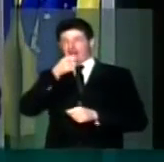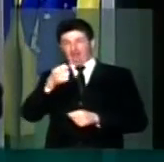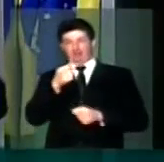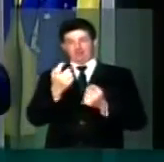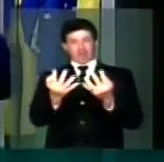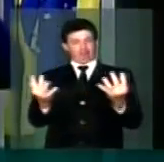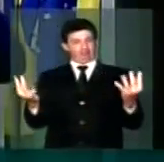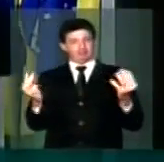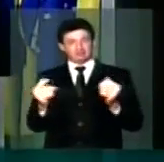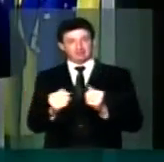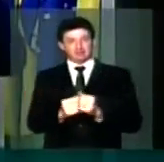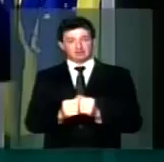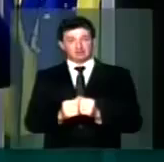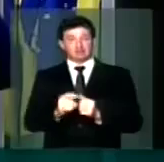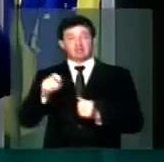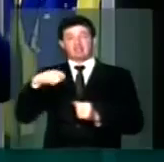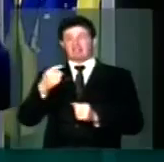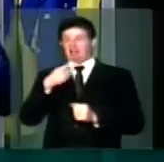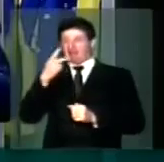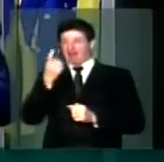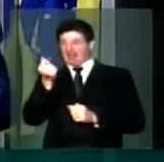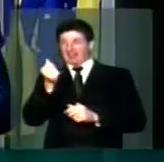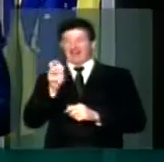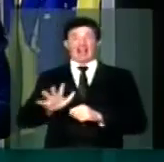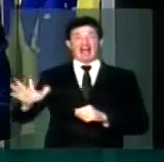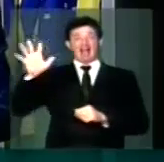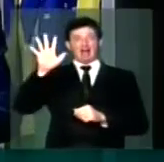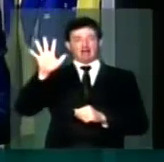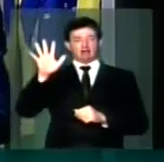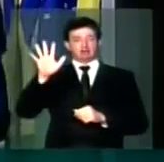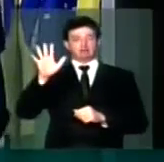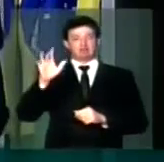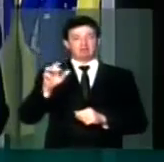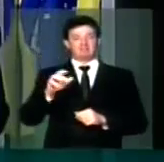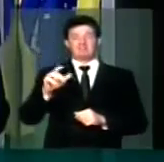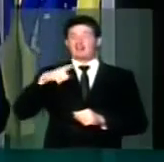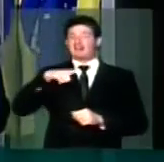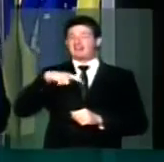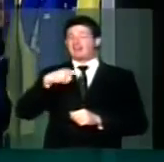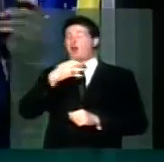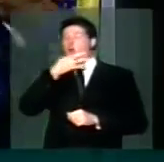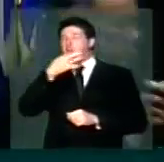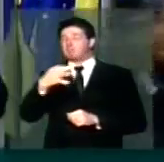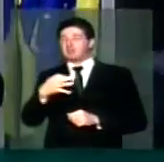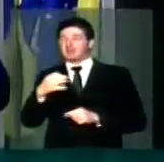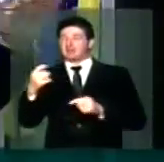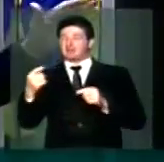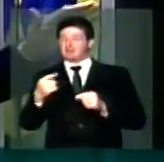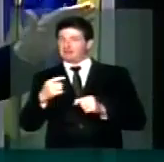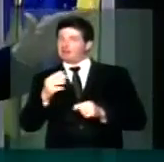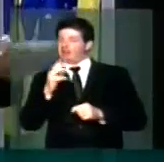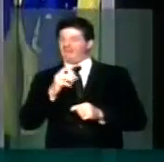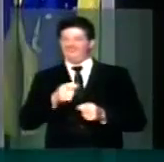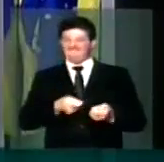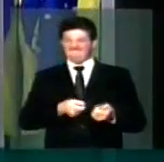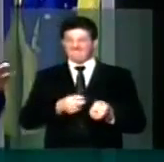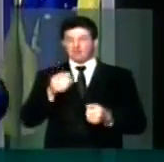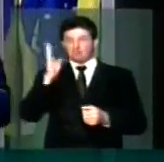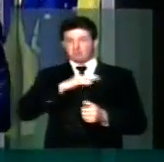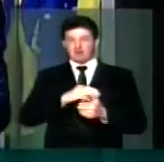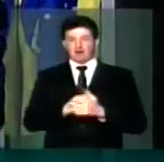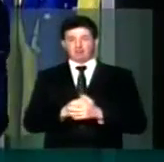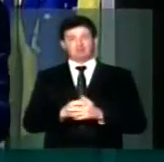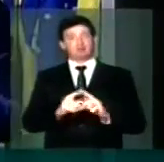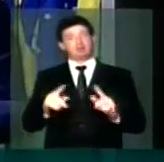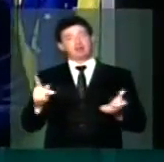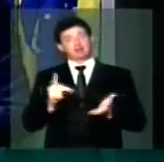afirma: quem fala em tarifaço está mal intencionado. A verdade